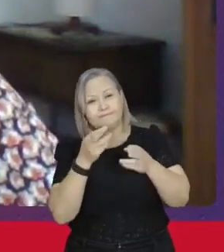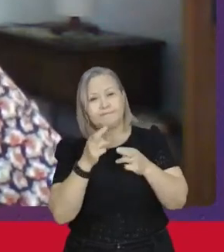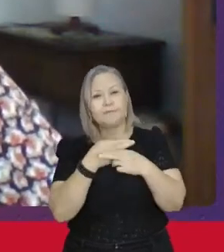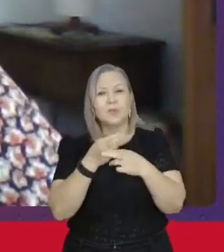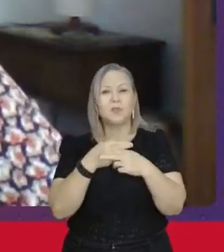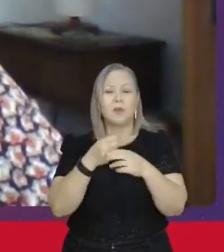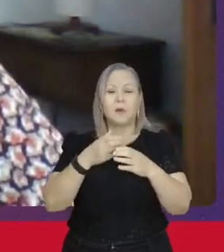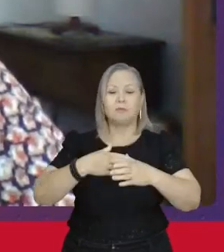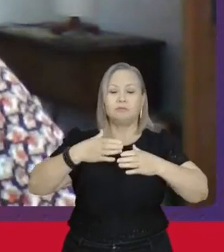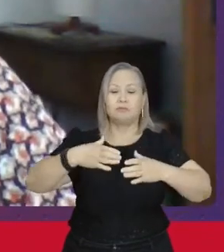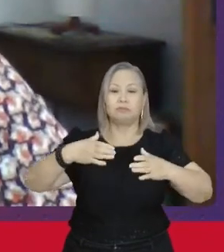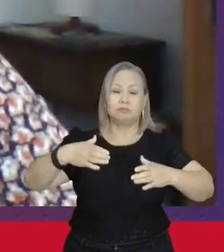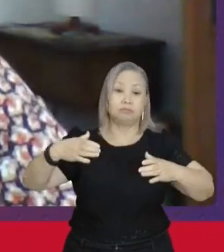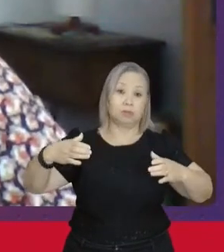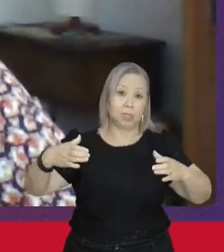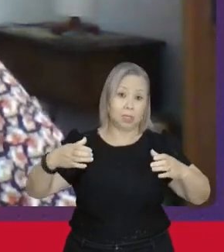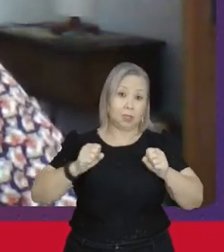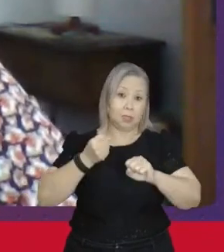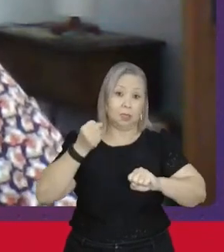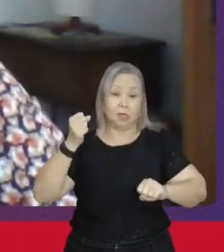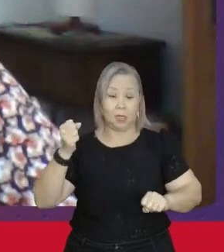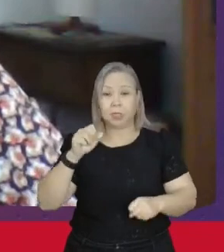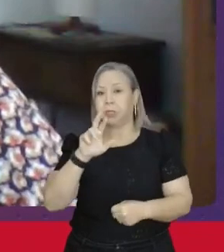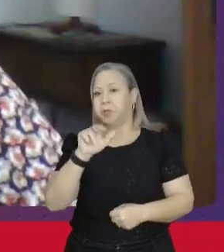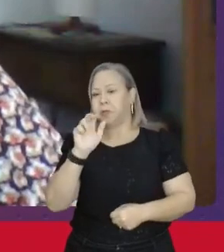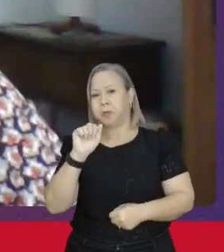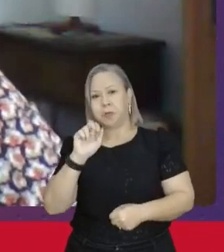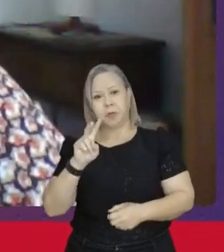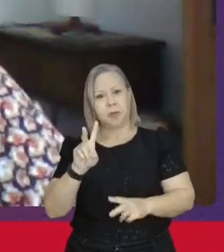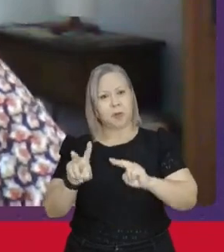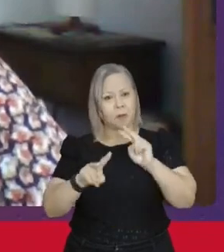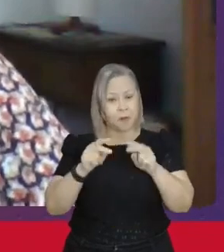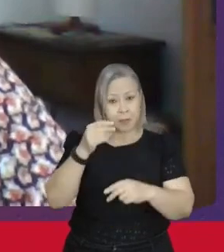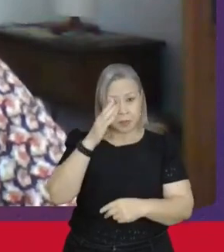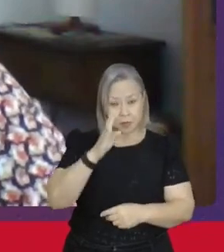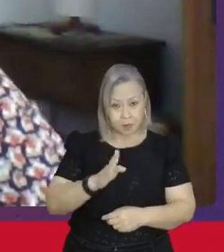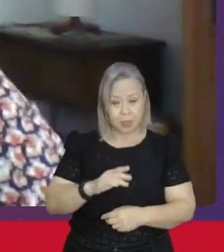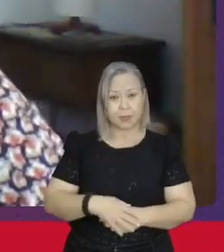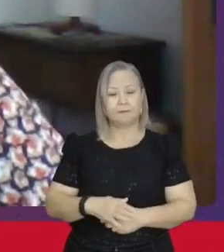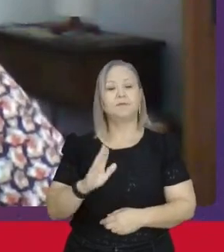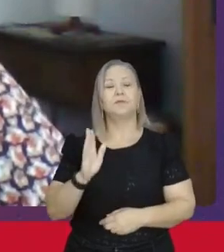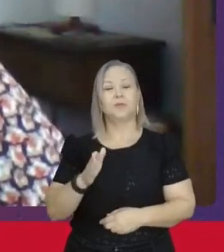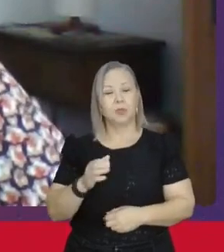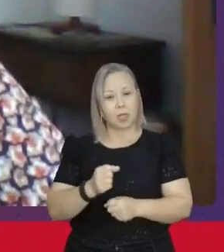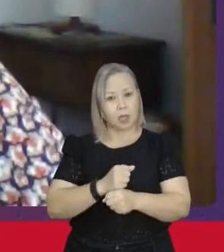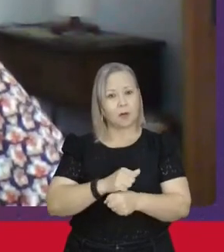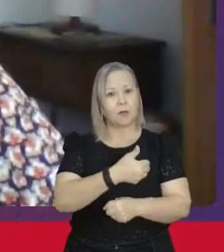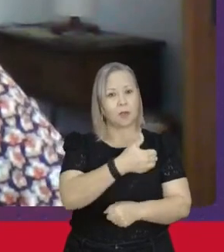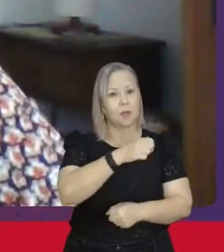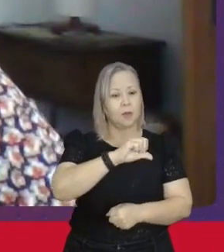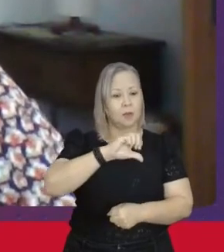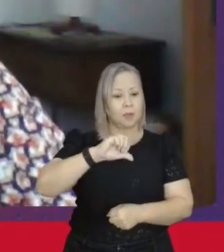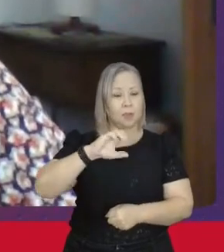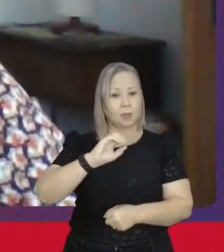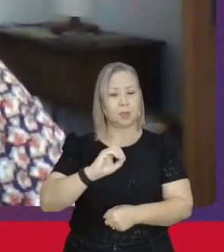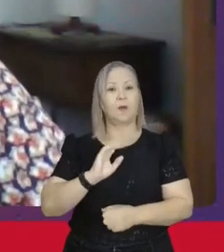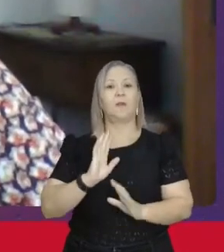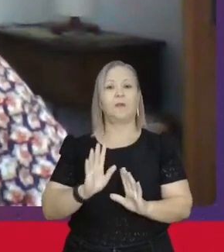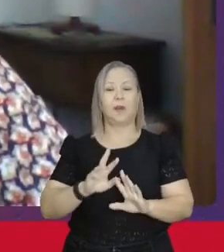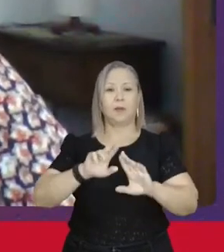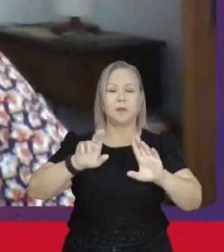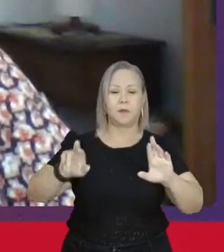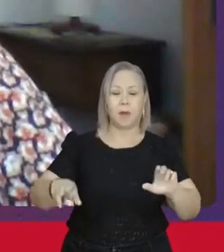muito ampla, nunca vista no Brasil, embora já nos anos 90 tivessem ocorrido